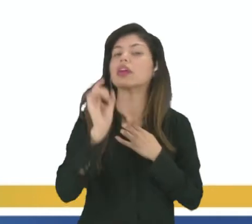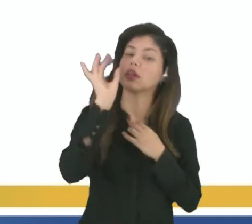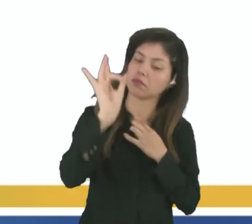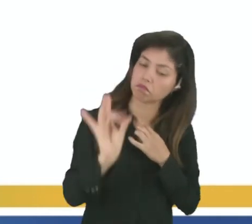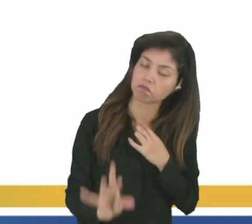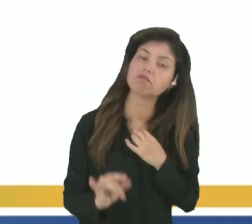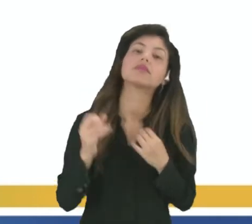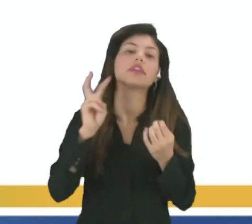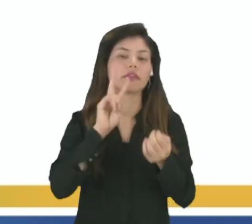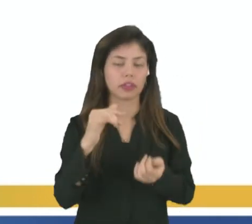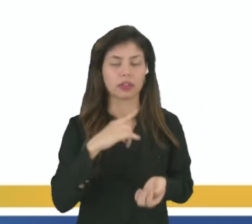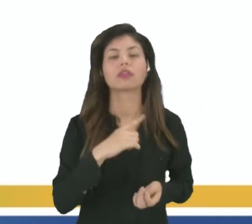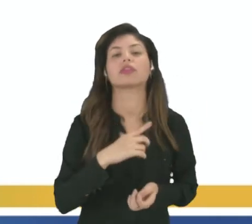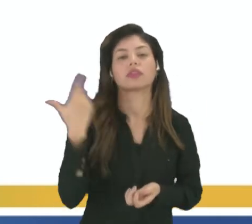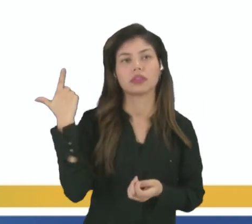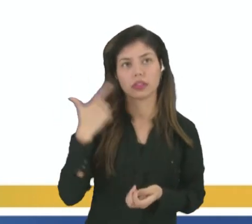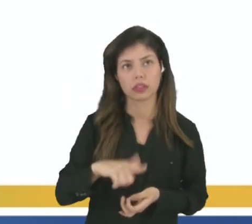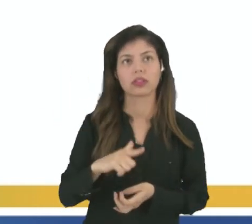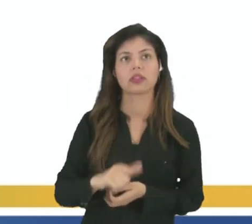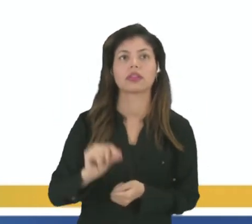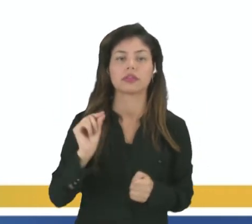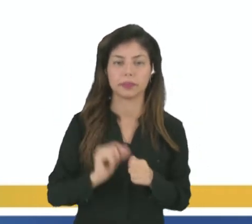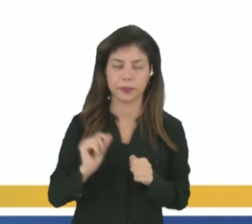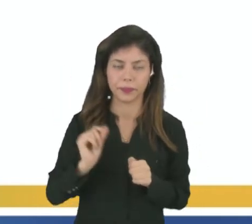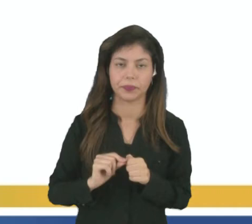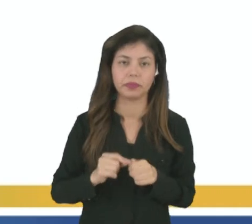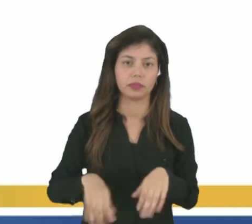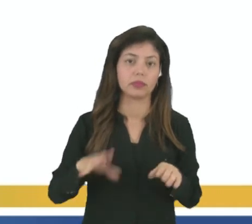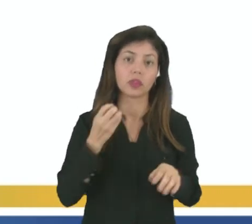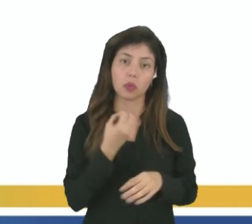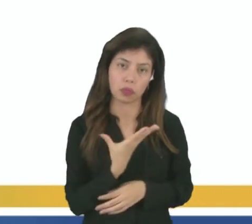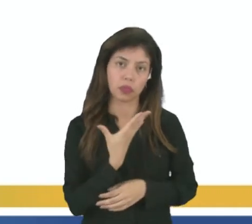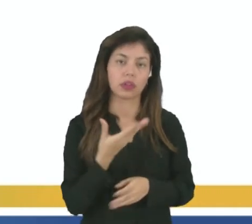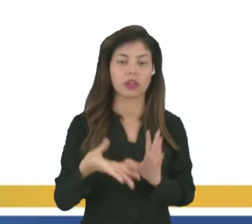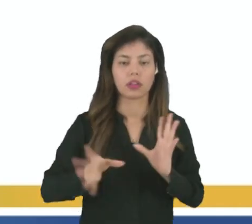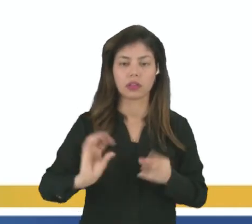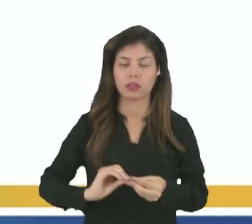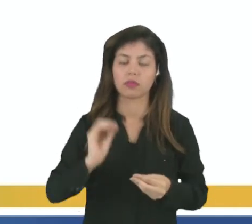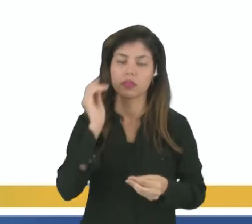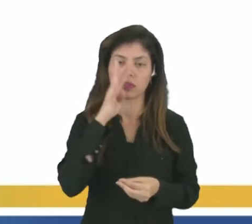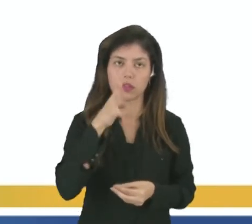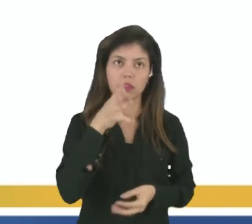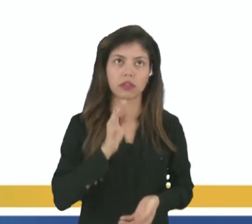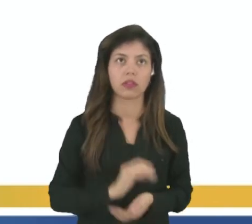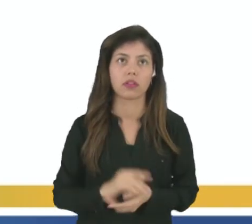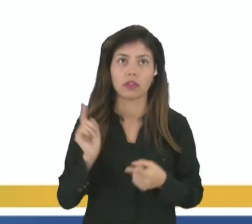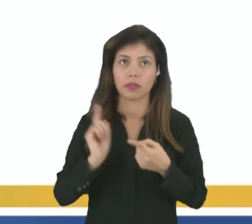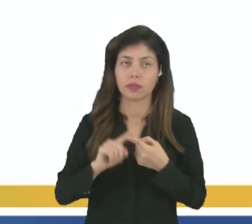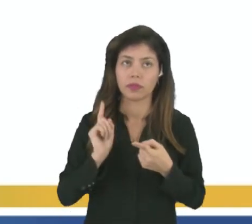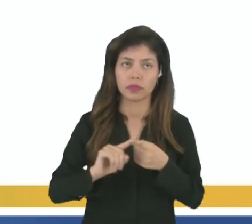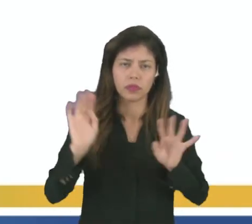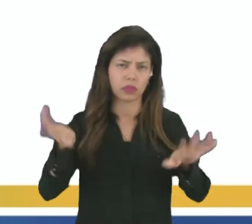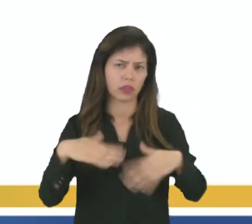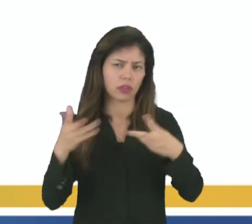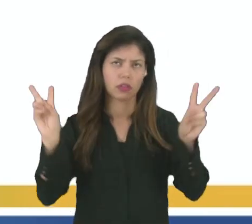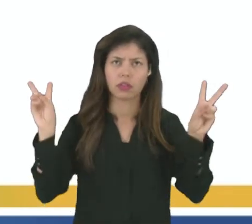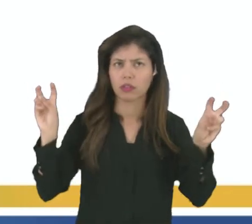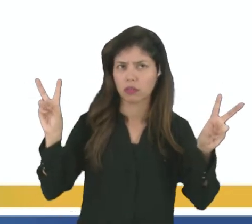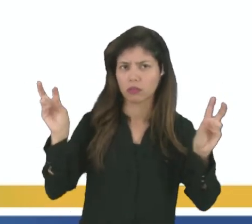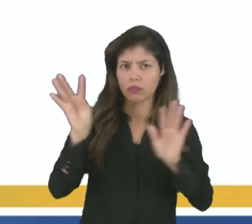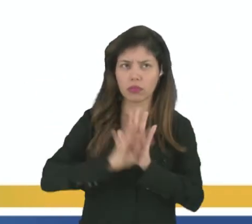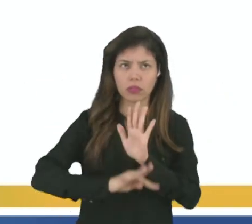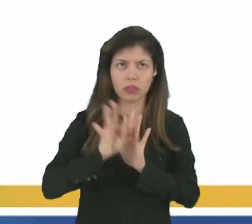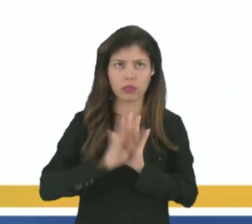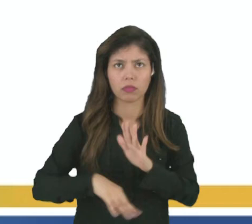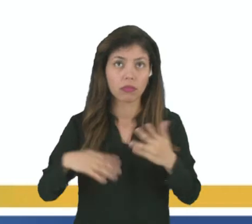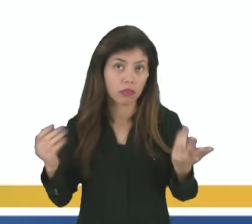redigir, certamente você estará fazendo um ótimo resumo crítico. Primeiro, na primeira parte, qual é o assunto do texto?